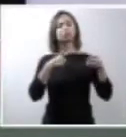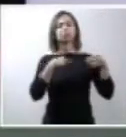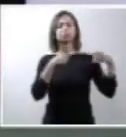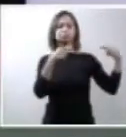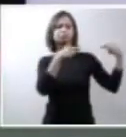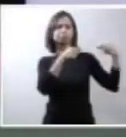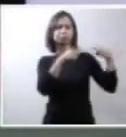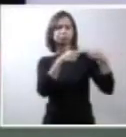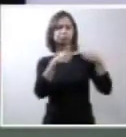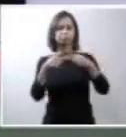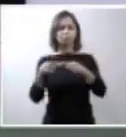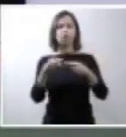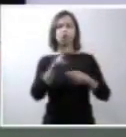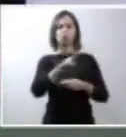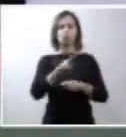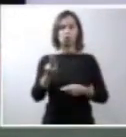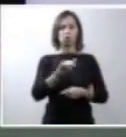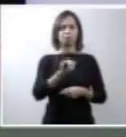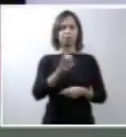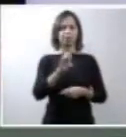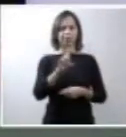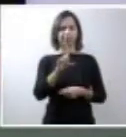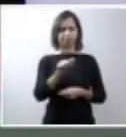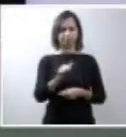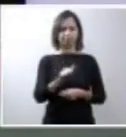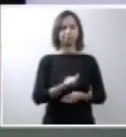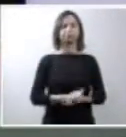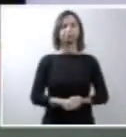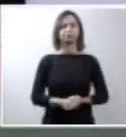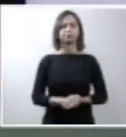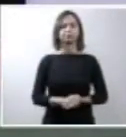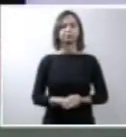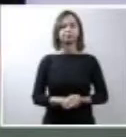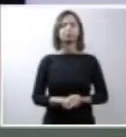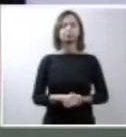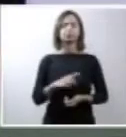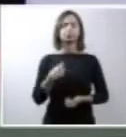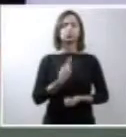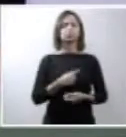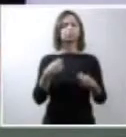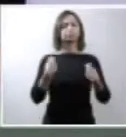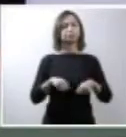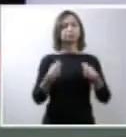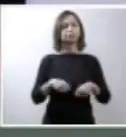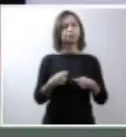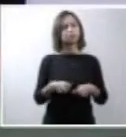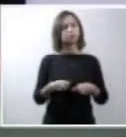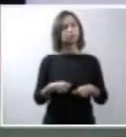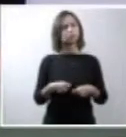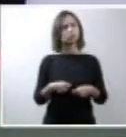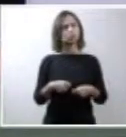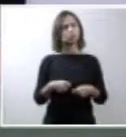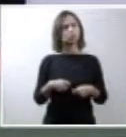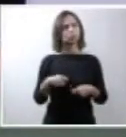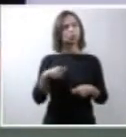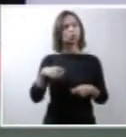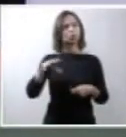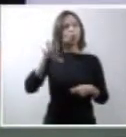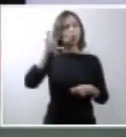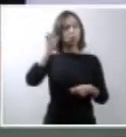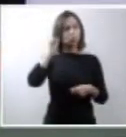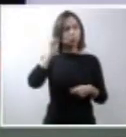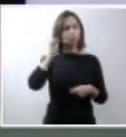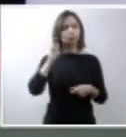relativamente ao nome. E devemos ouvir e ouvir com